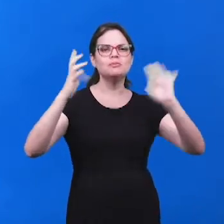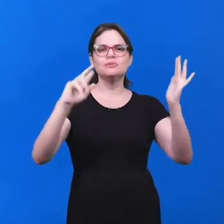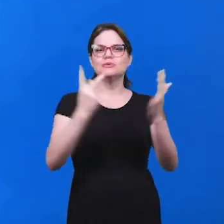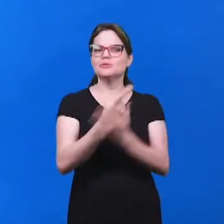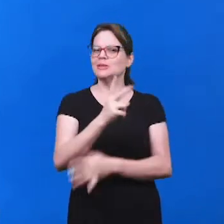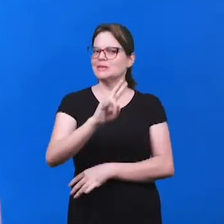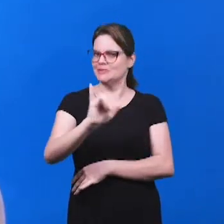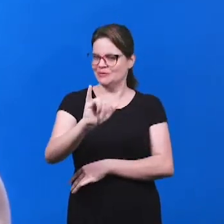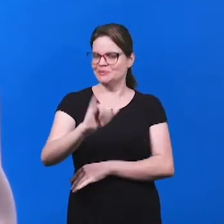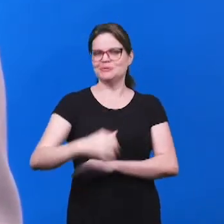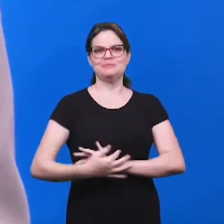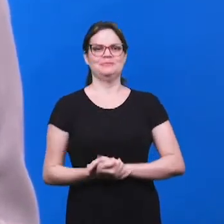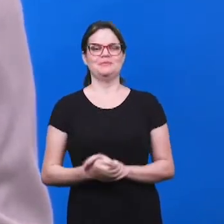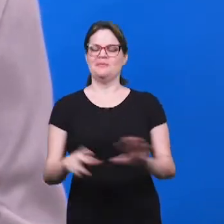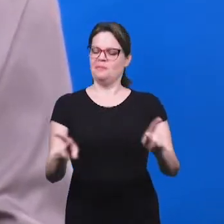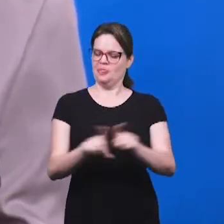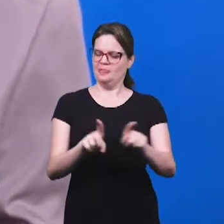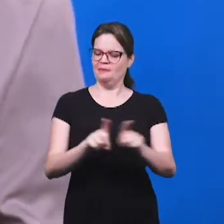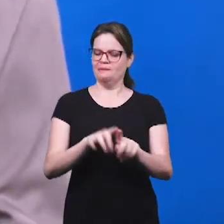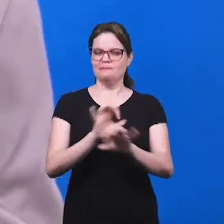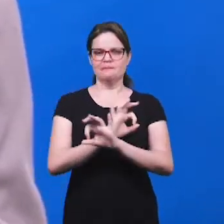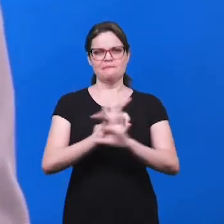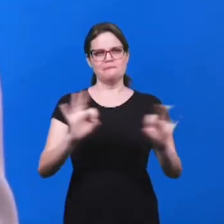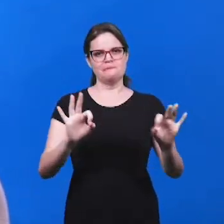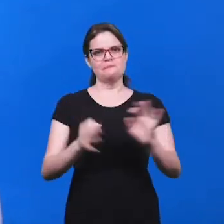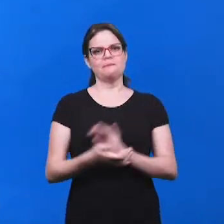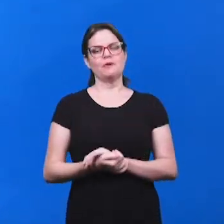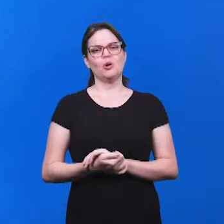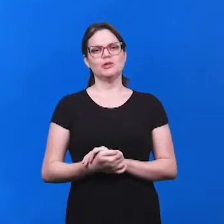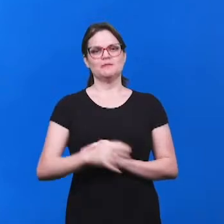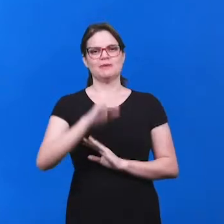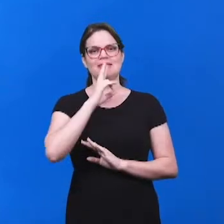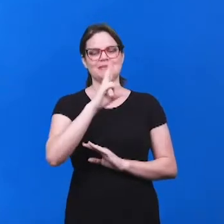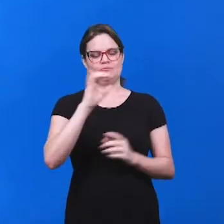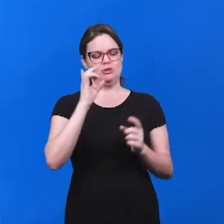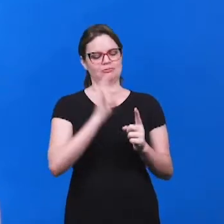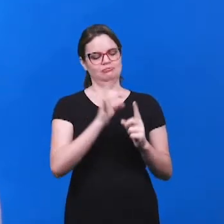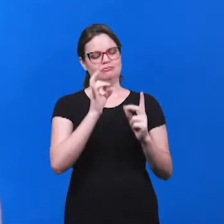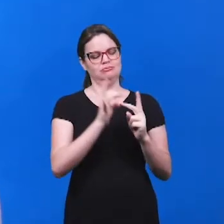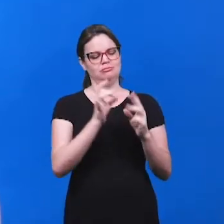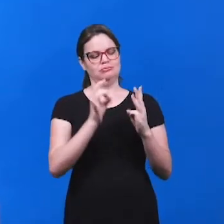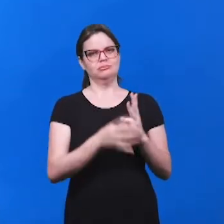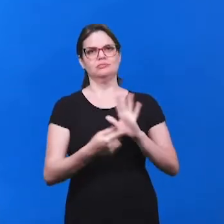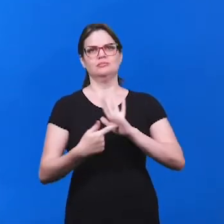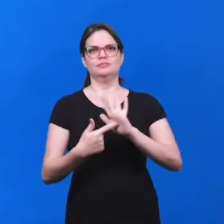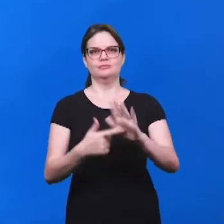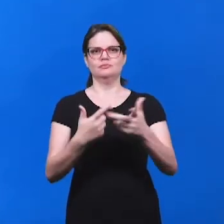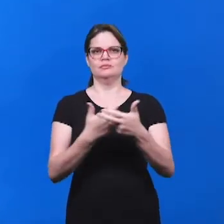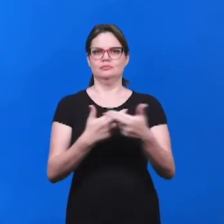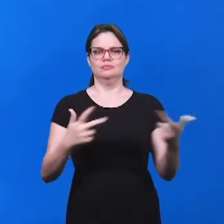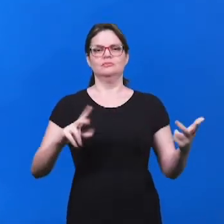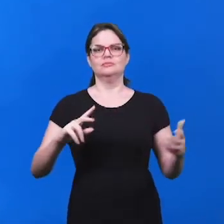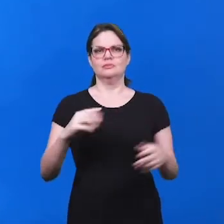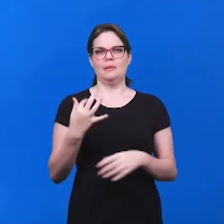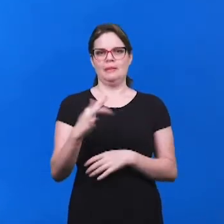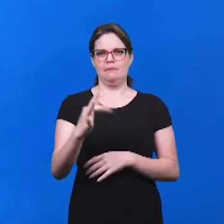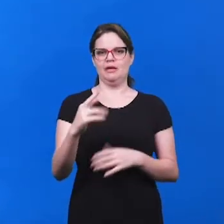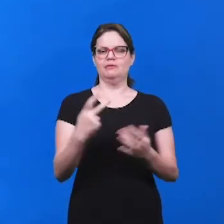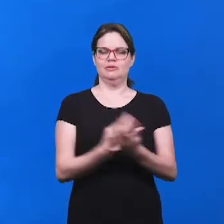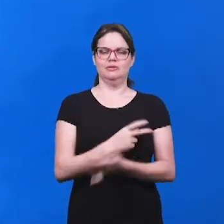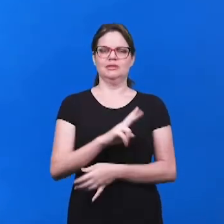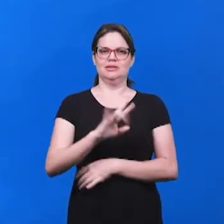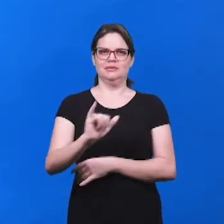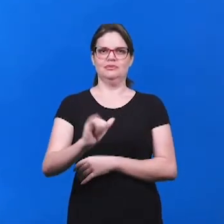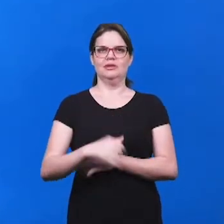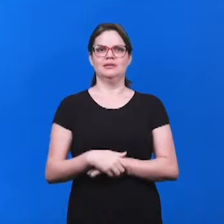mesma resposta também foi muito bem colocada pelo Daniel Sarmento, né? Quando ele fala que as coisas que brevemente devem